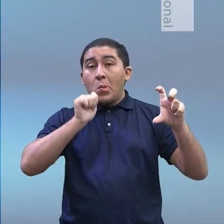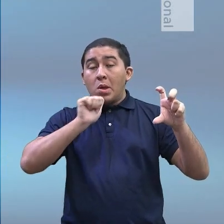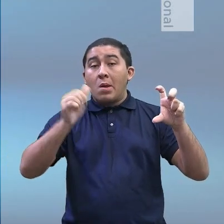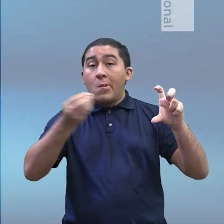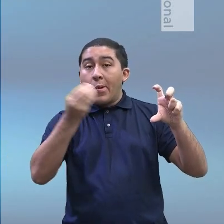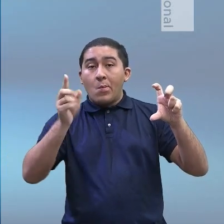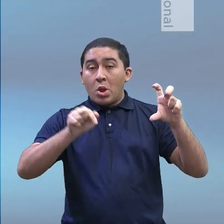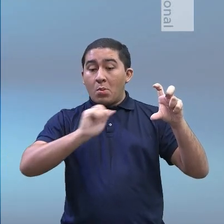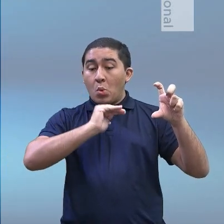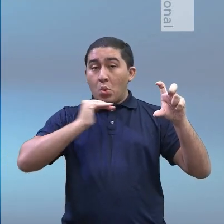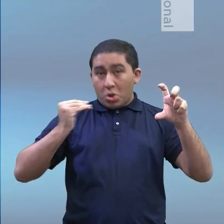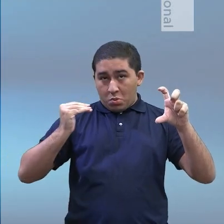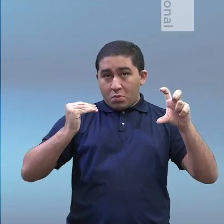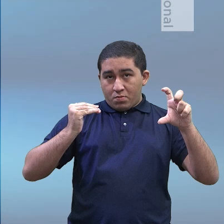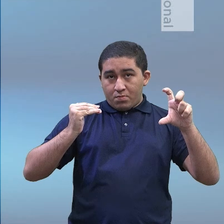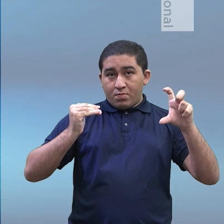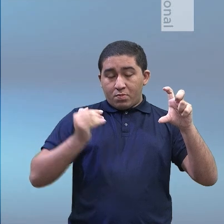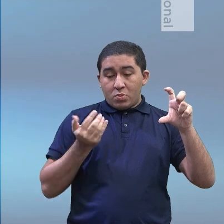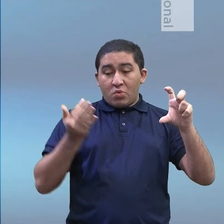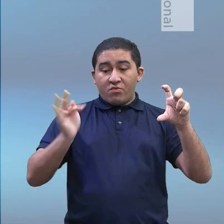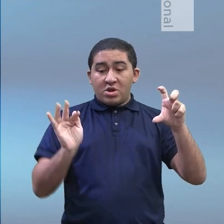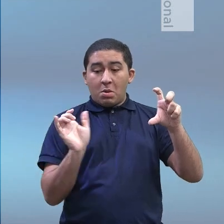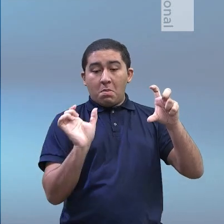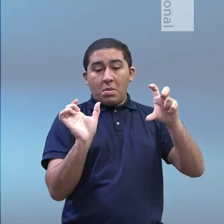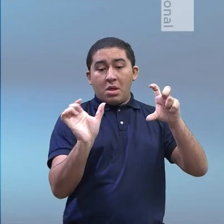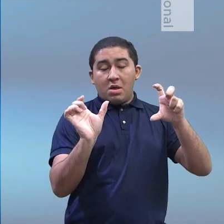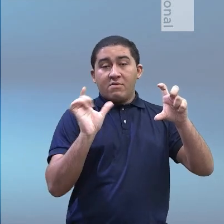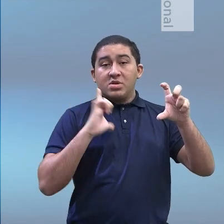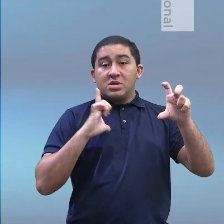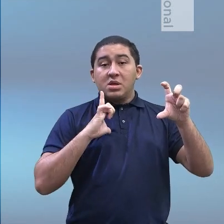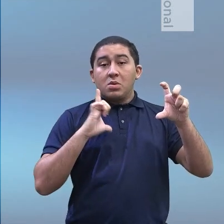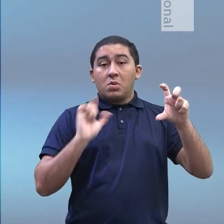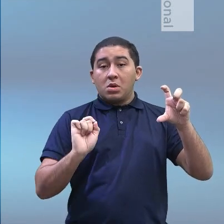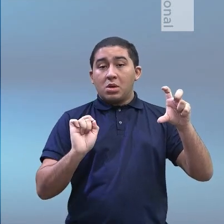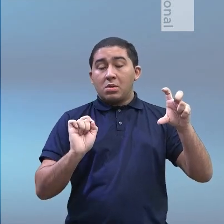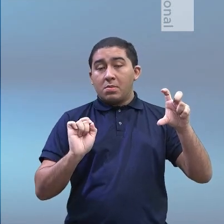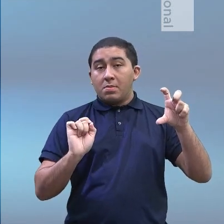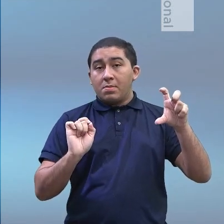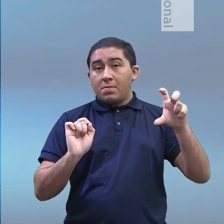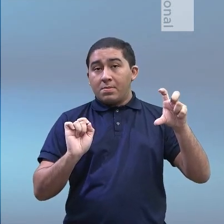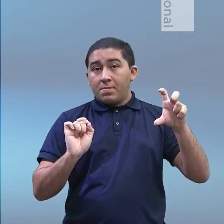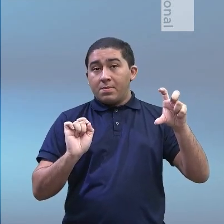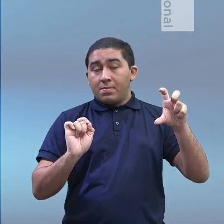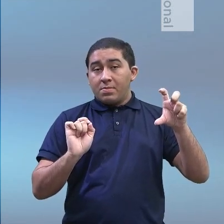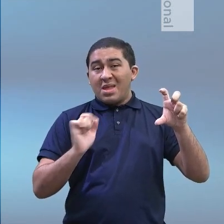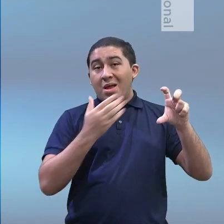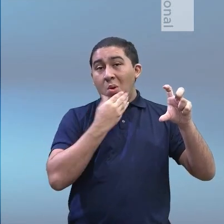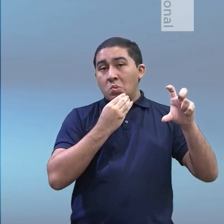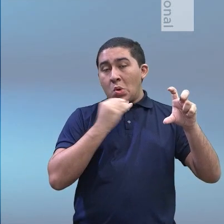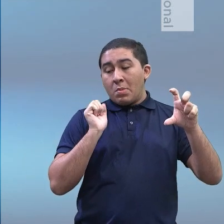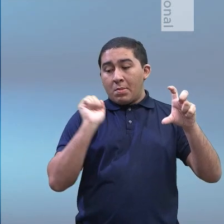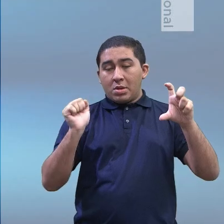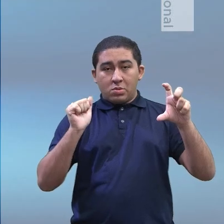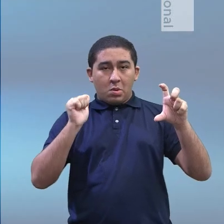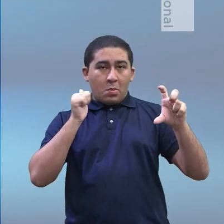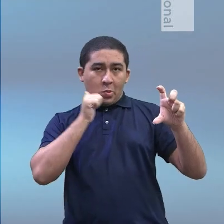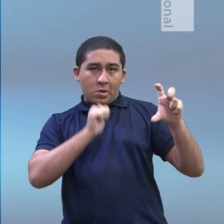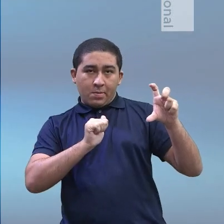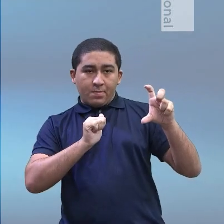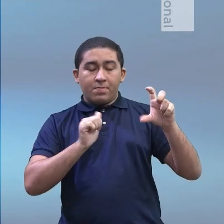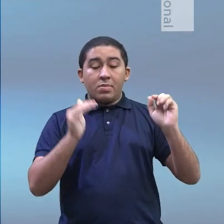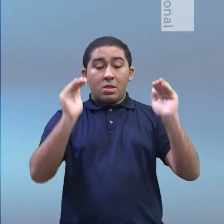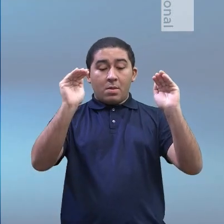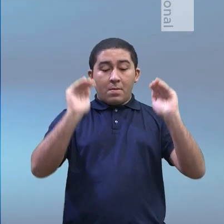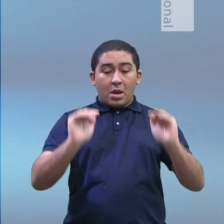do verso a gente percebe que tem a palavra o marinheiro a esfaqueara, não é? Aí na